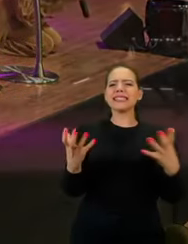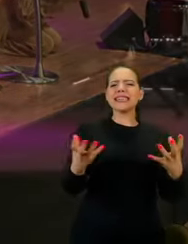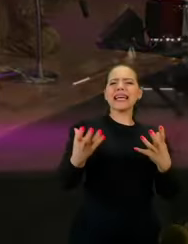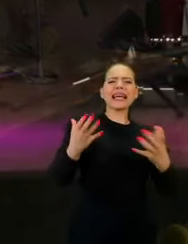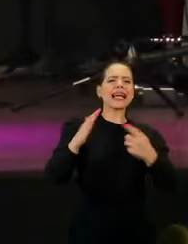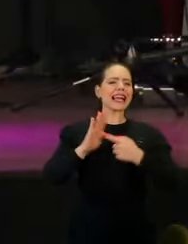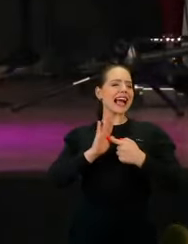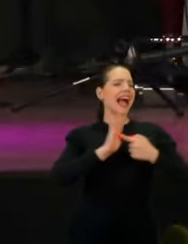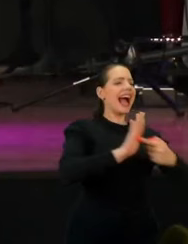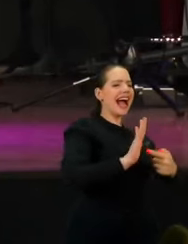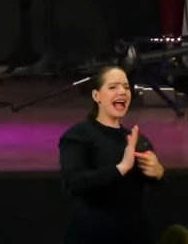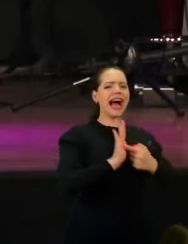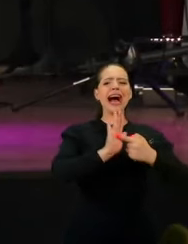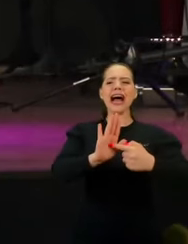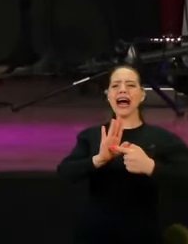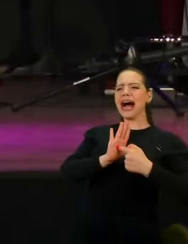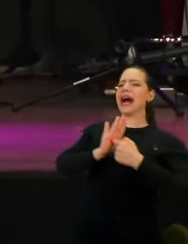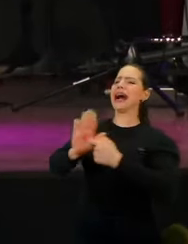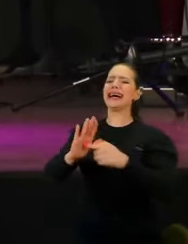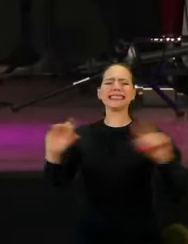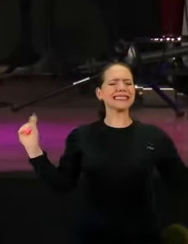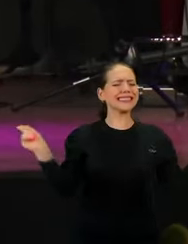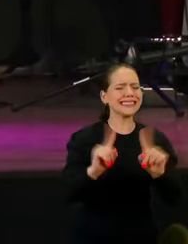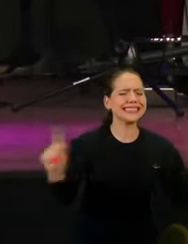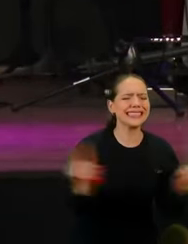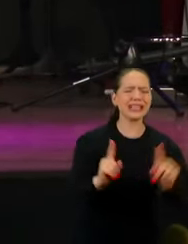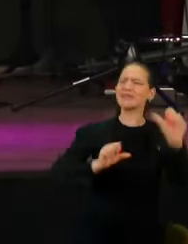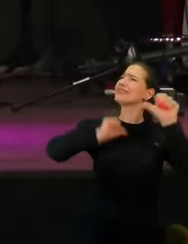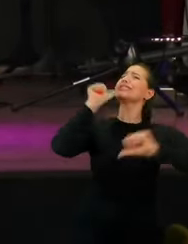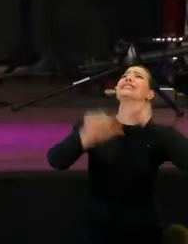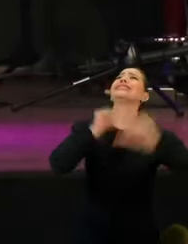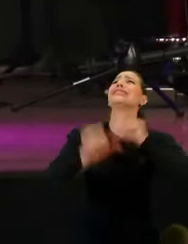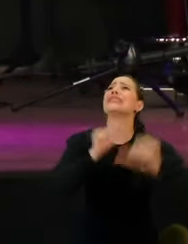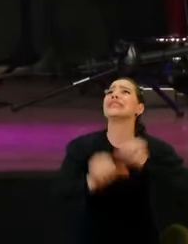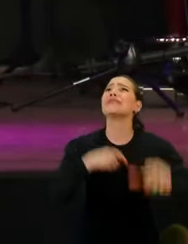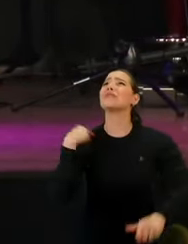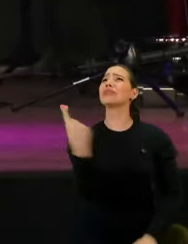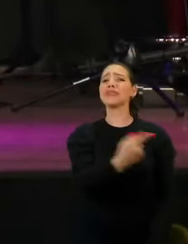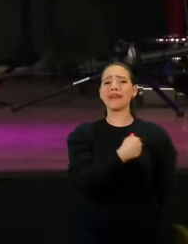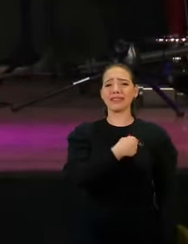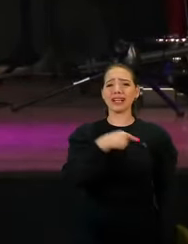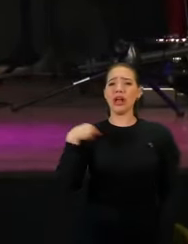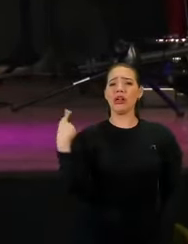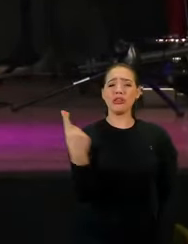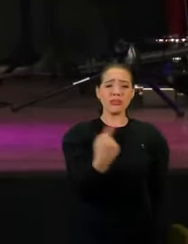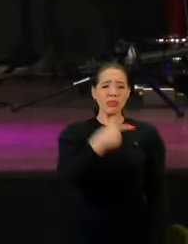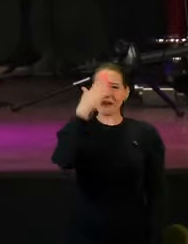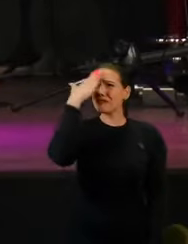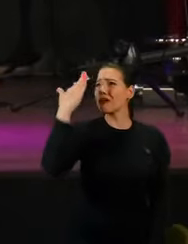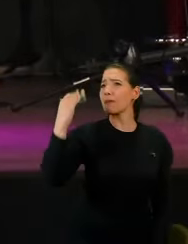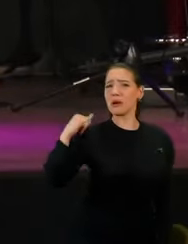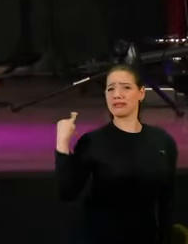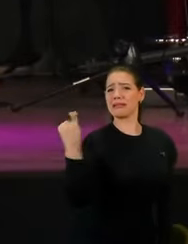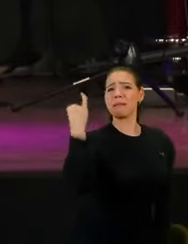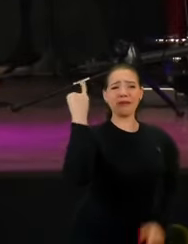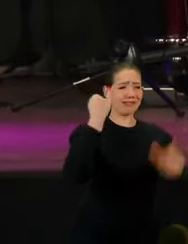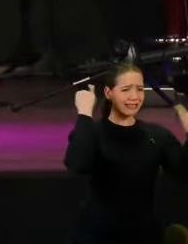Dobra o nosso desejo de ser importante para as pessoas, Senhor. Nós queremos ser importantes para Ti.